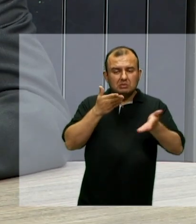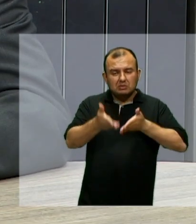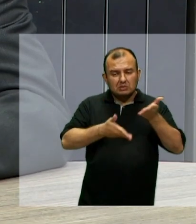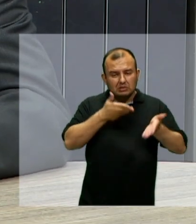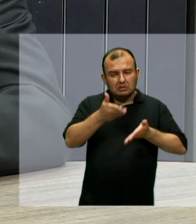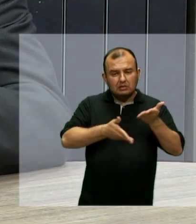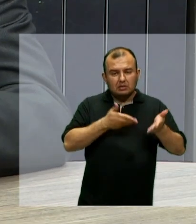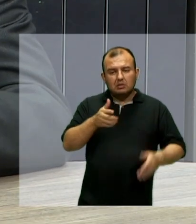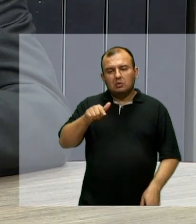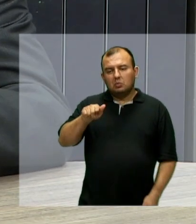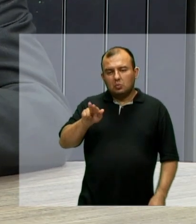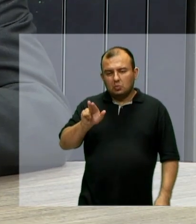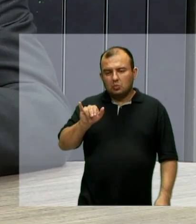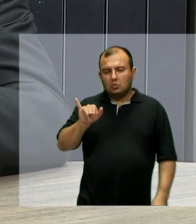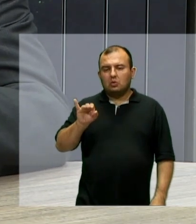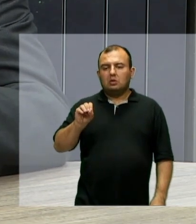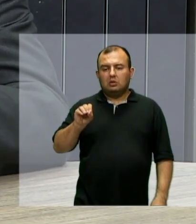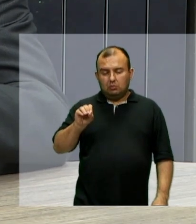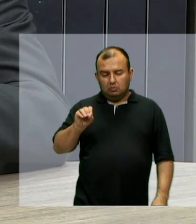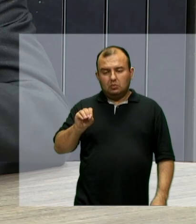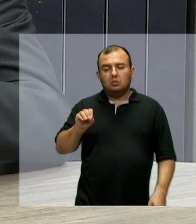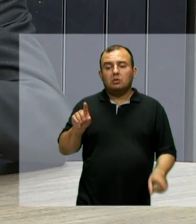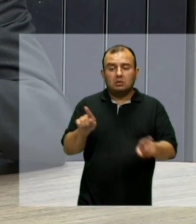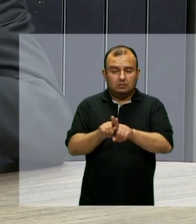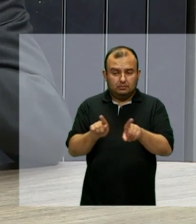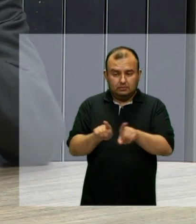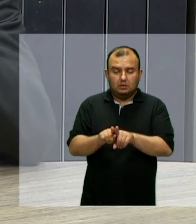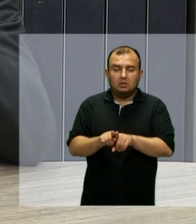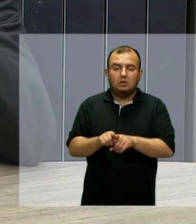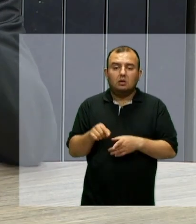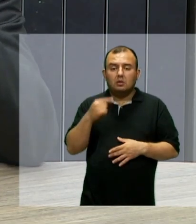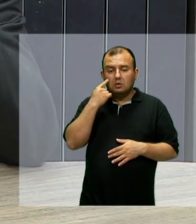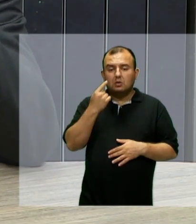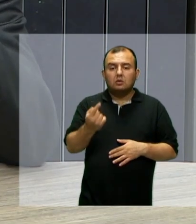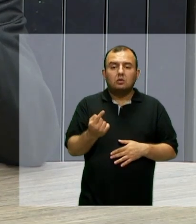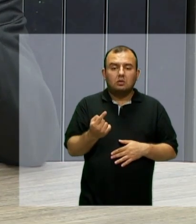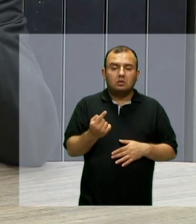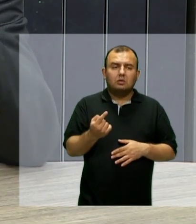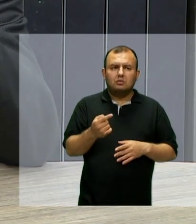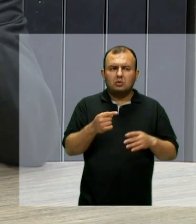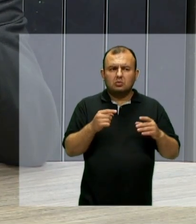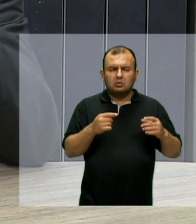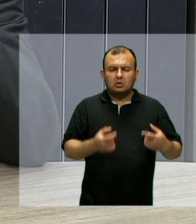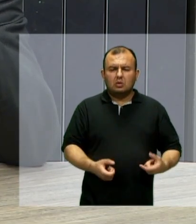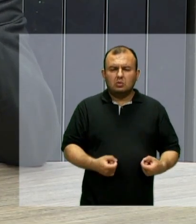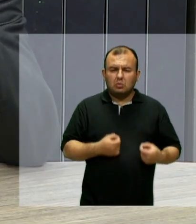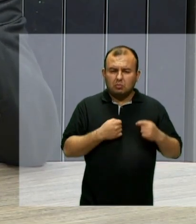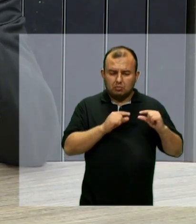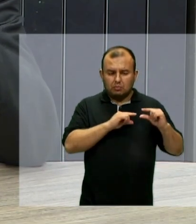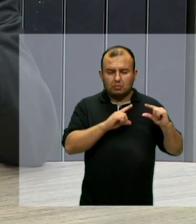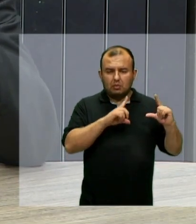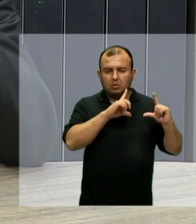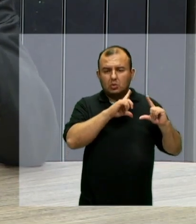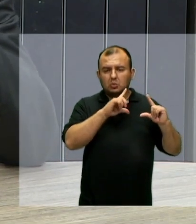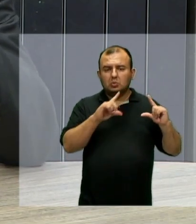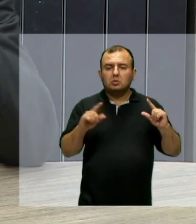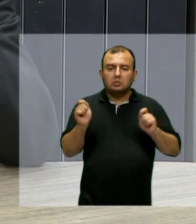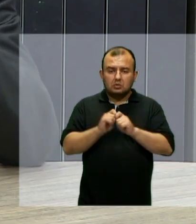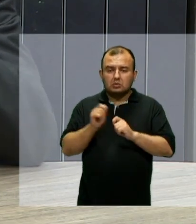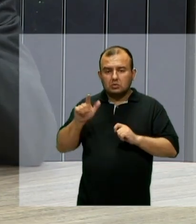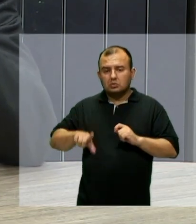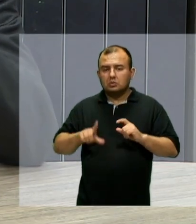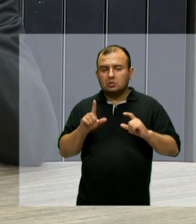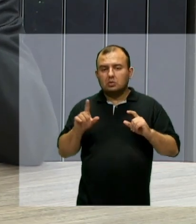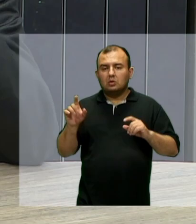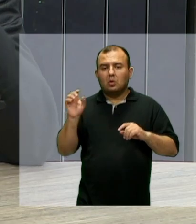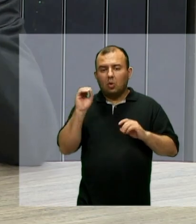com quimioterapia, por exemplo, antes eu vejo o tanto de tumor que eu tinha, depois de um tempo eu refaço, a ressonância